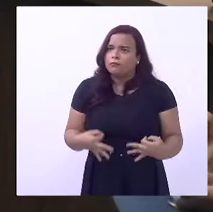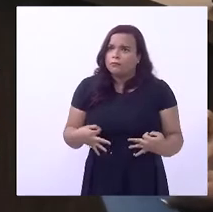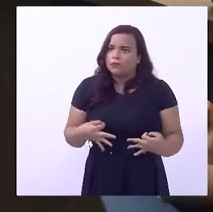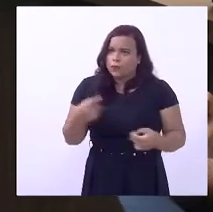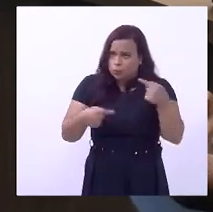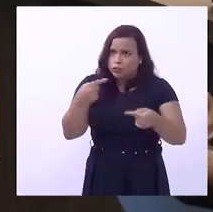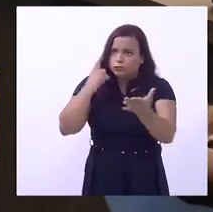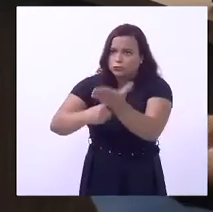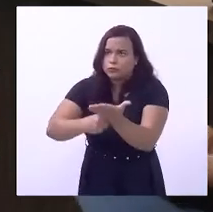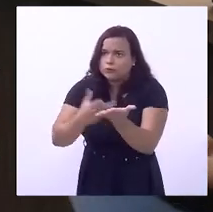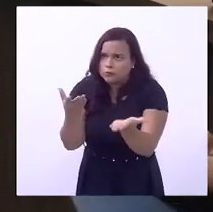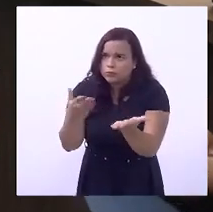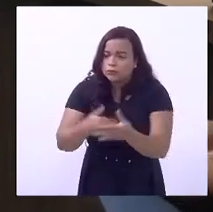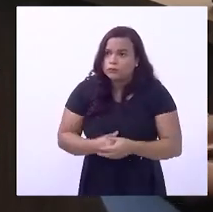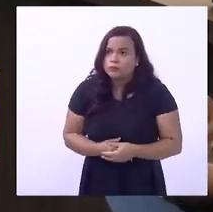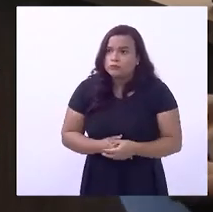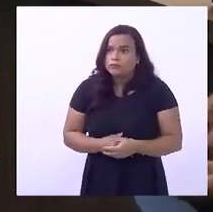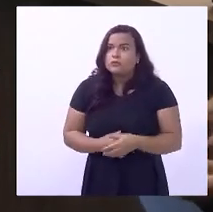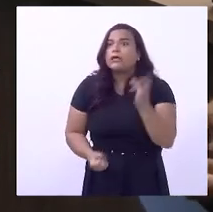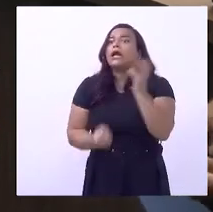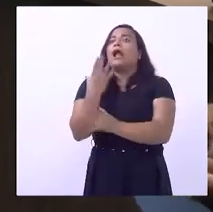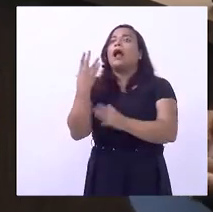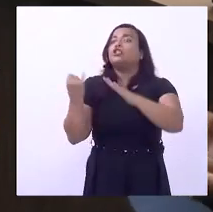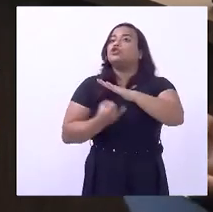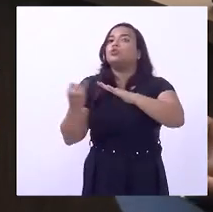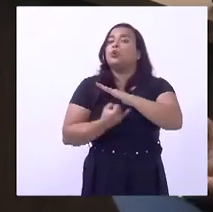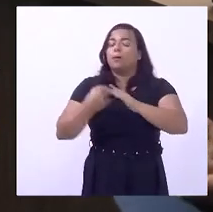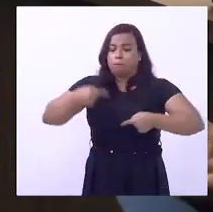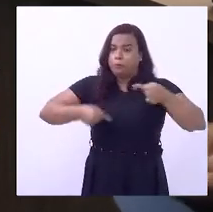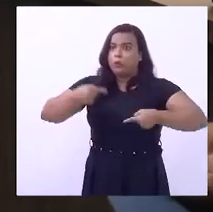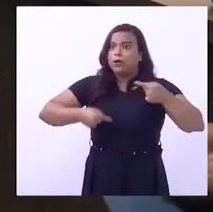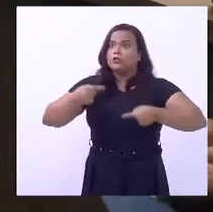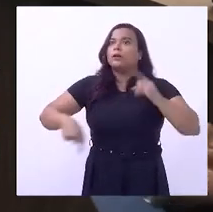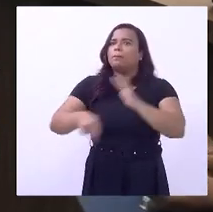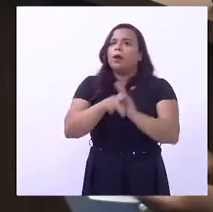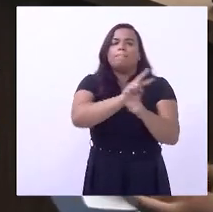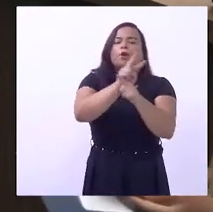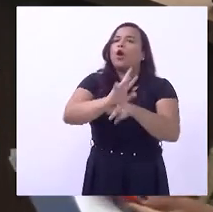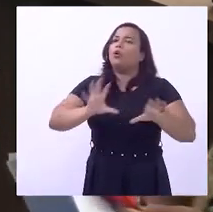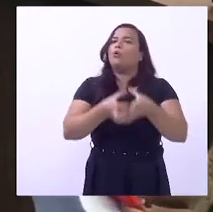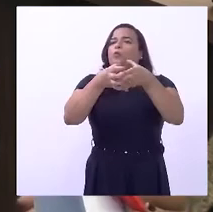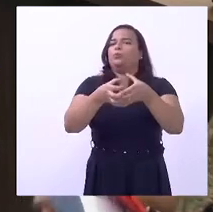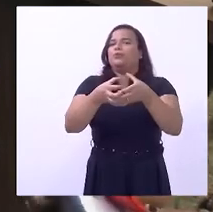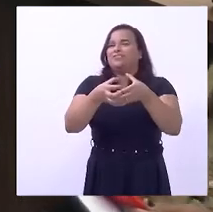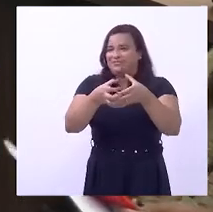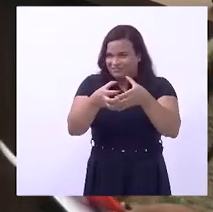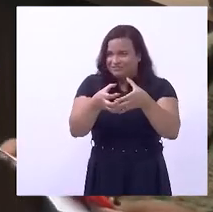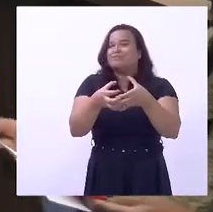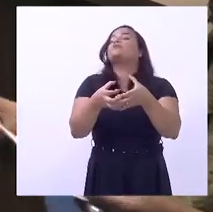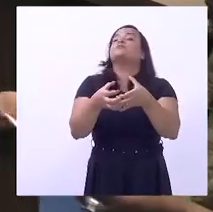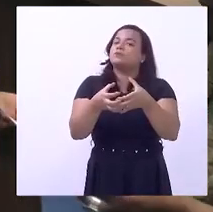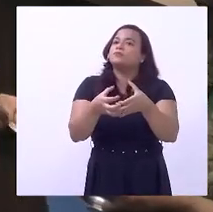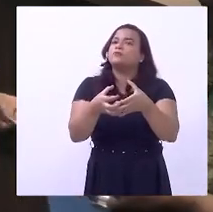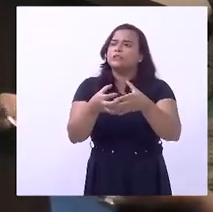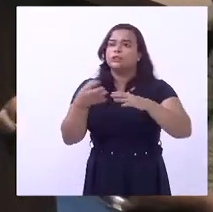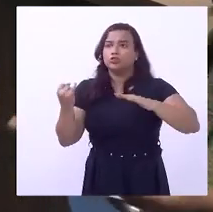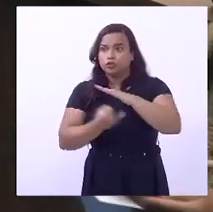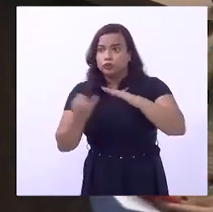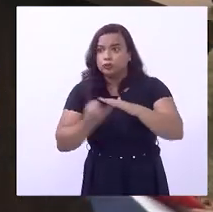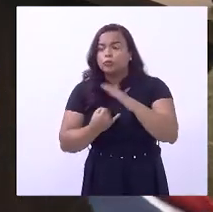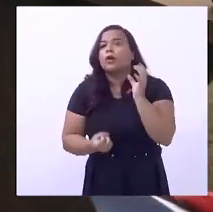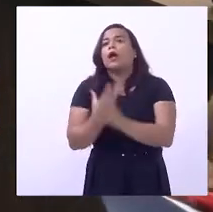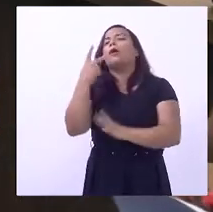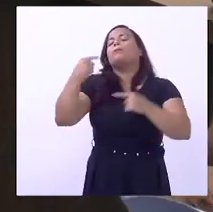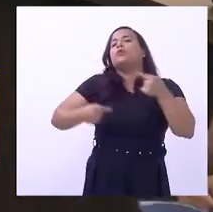de instituir uma política de proteção a um grupo. Valeu. De instituir Valeu. Políticas de